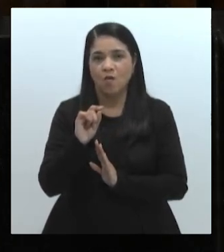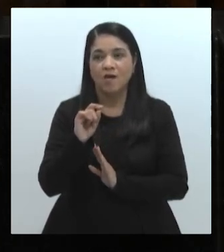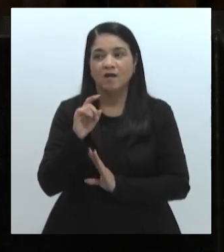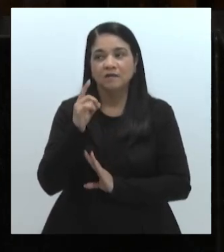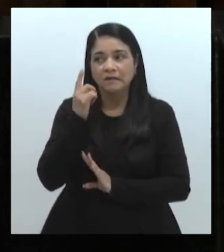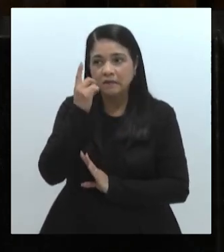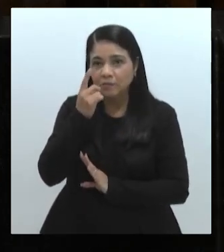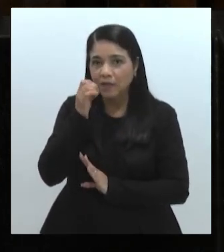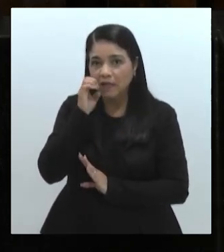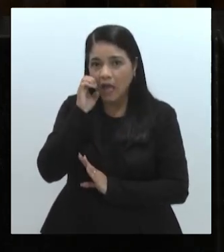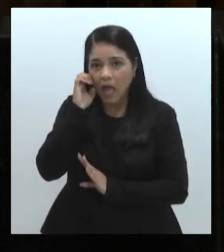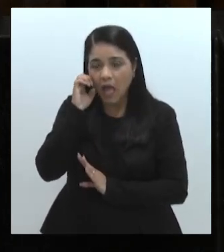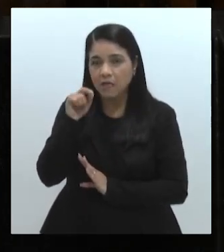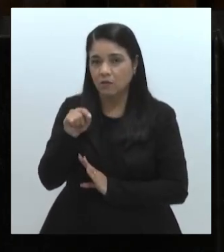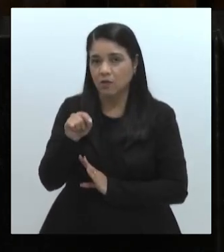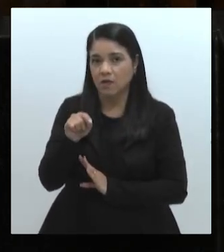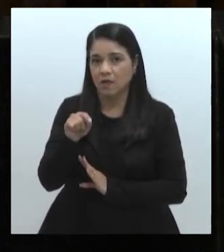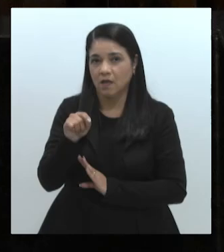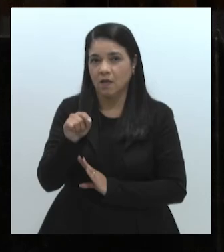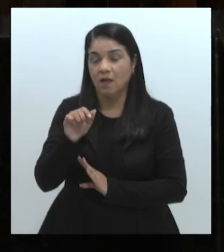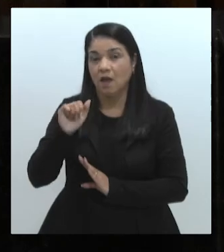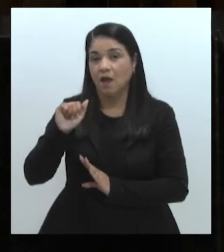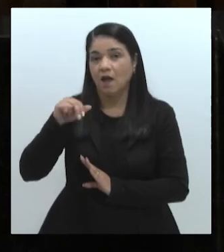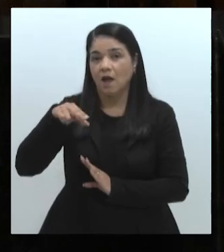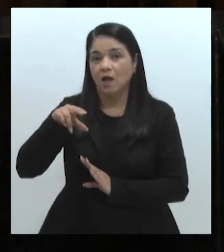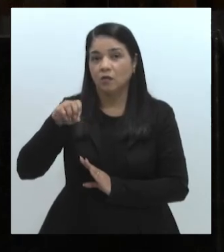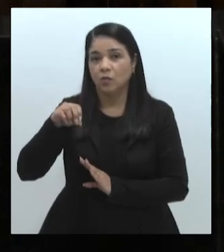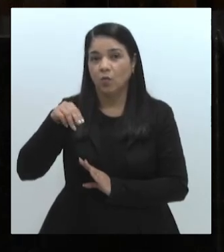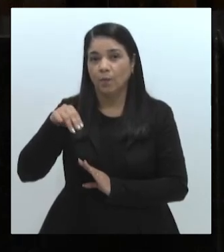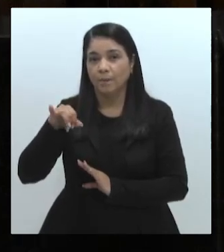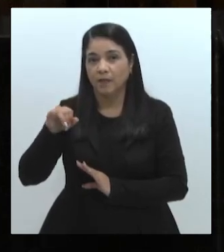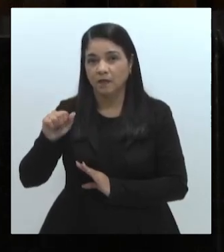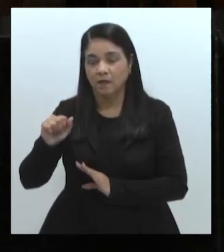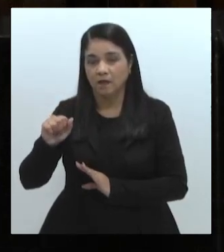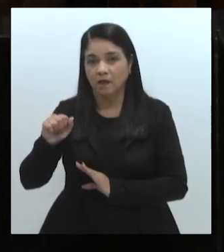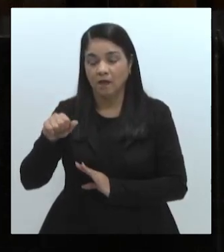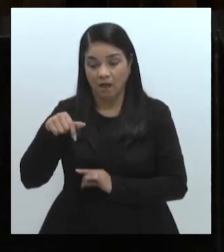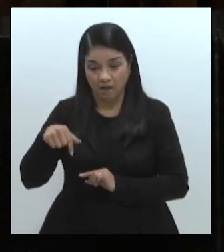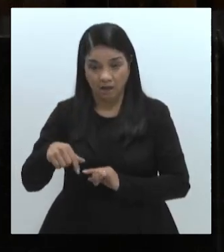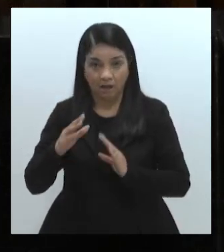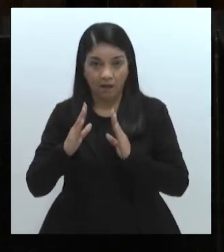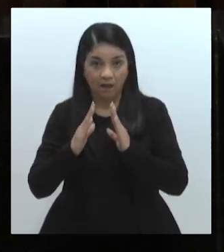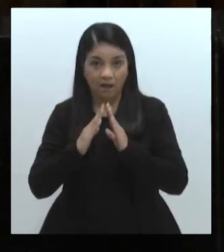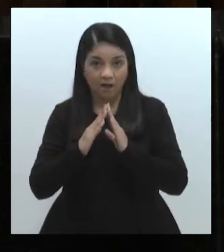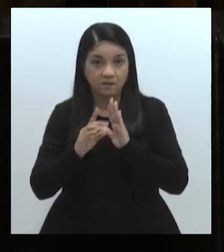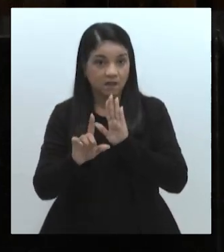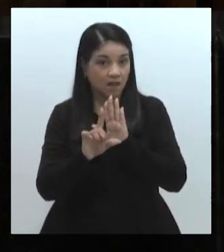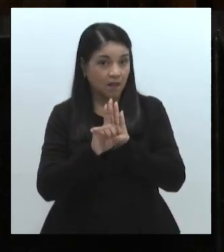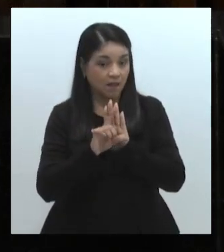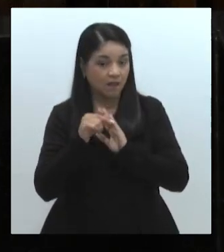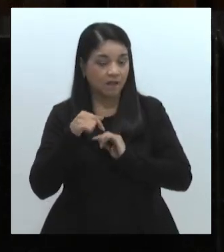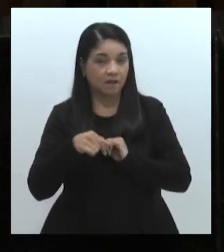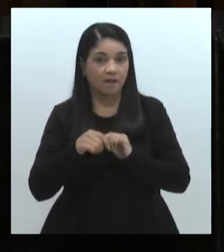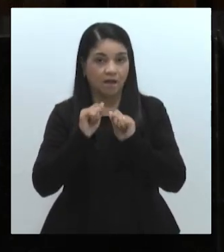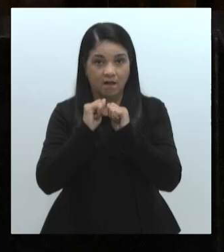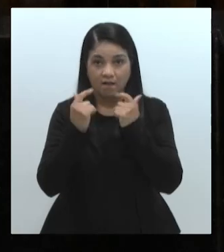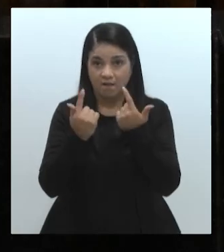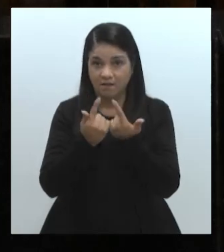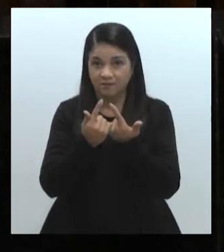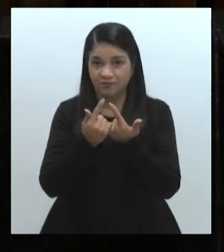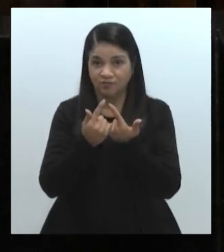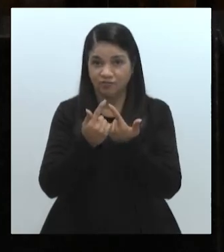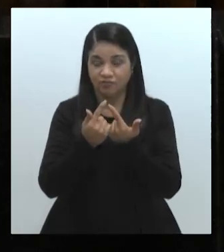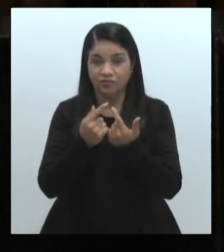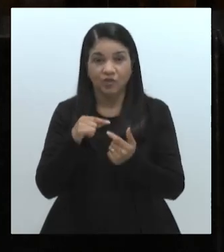Takimoto, do fenômeno da anomia. Aqui é uma casa de leis. O que nos